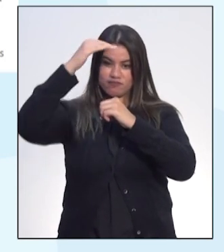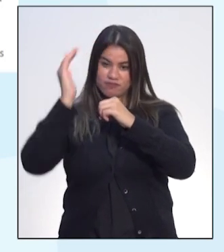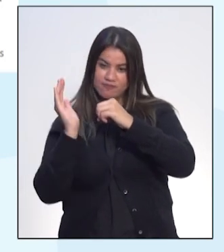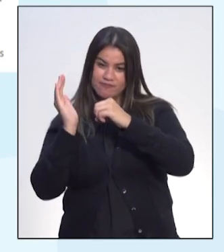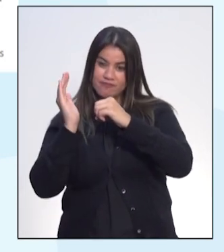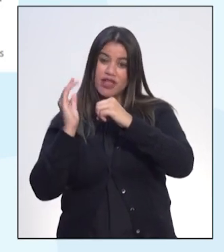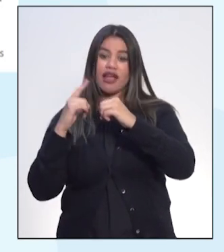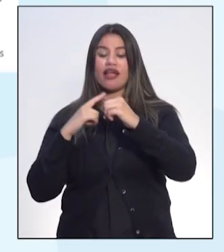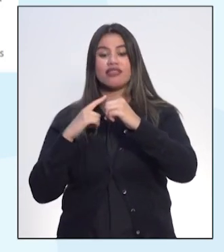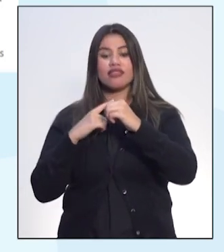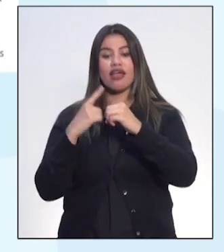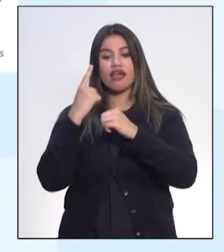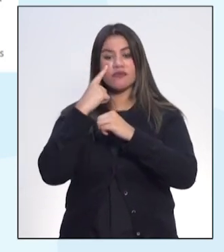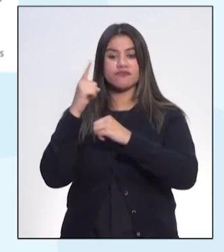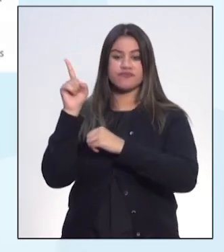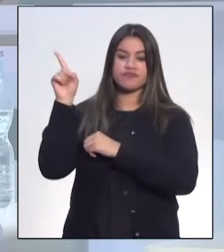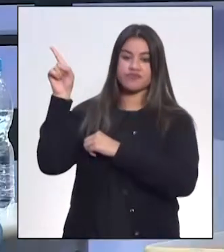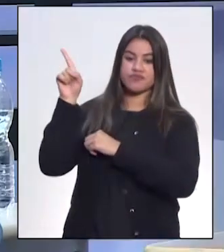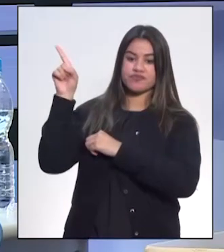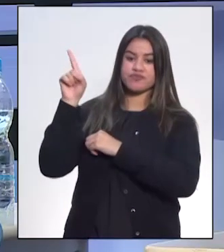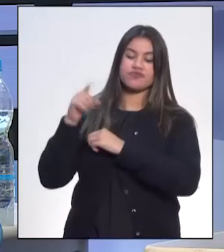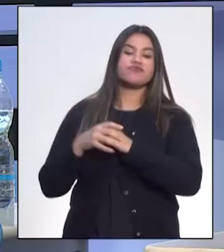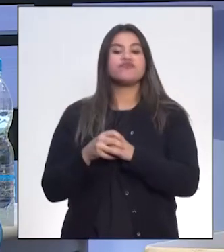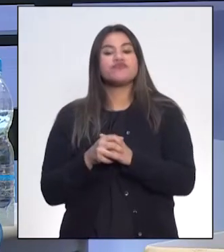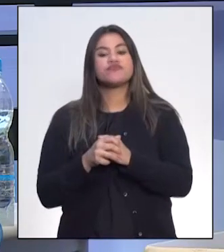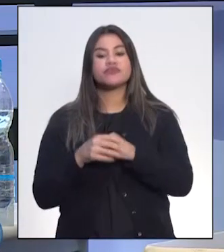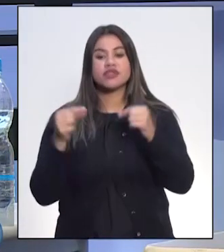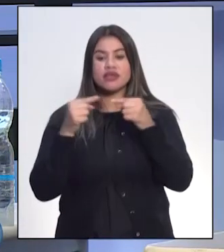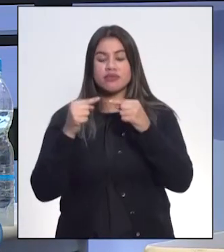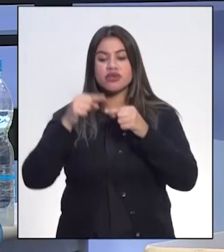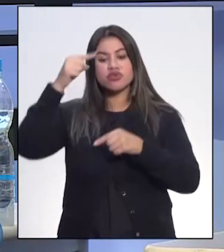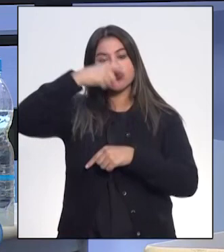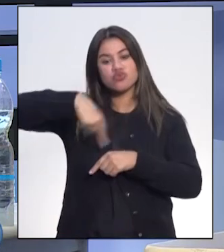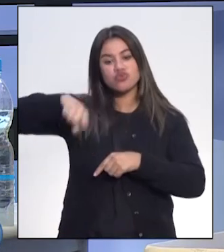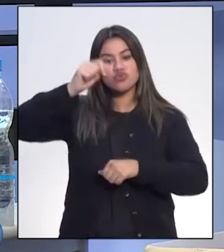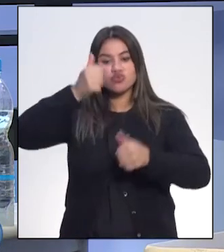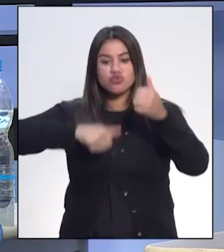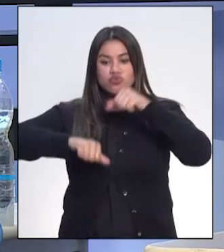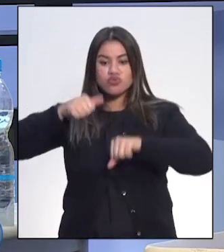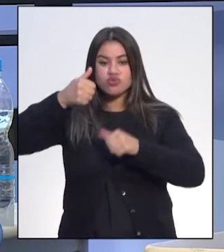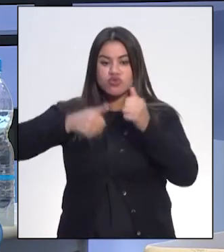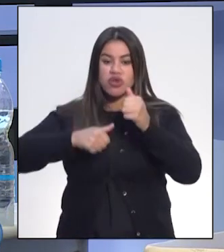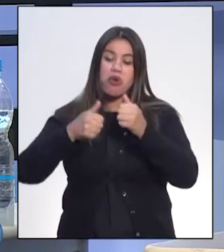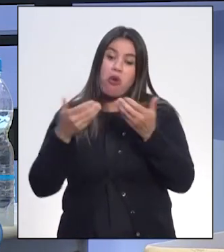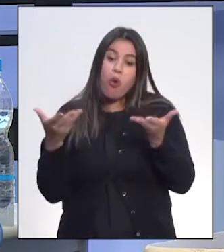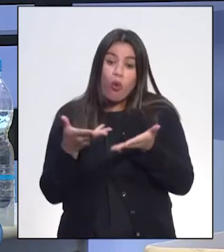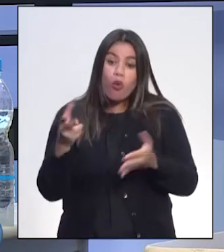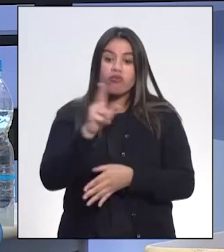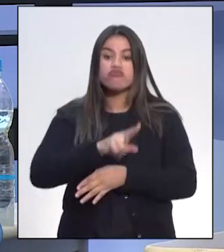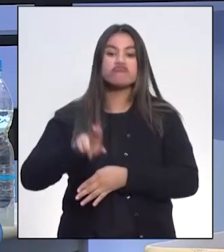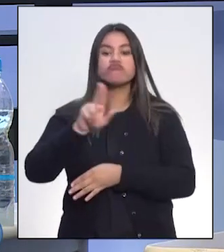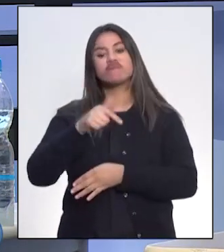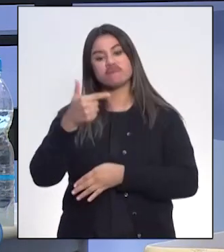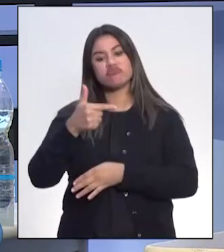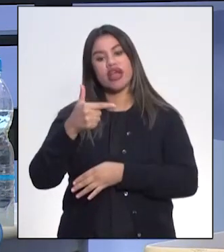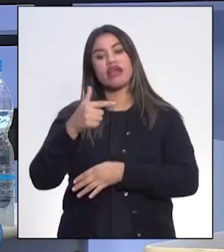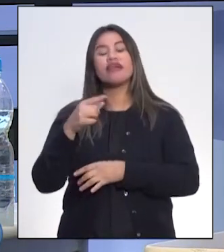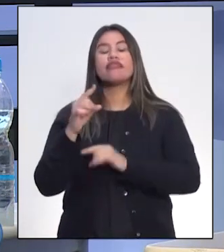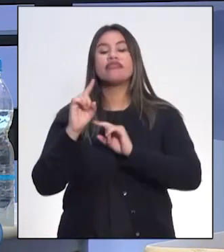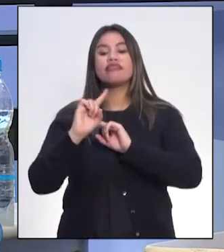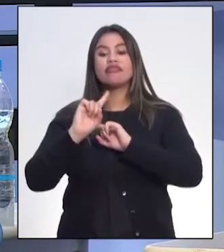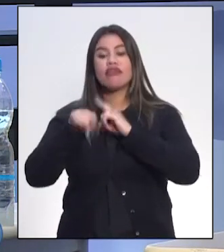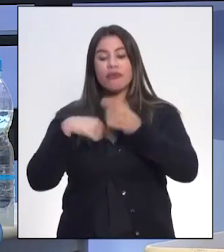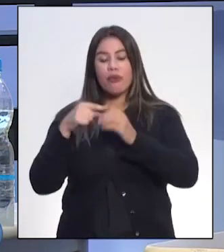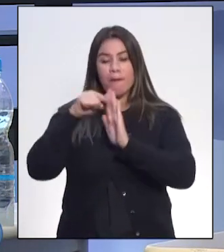mais atuais, complexos, né, que para nós aqui na Química, né, no ensino médio, não vamos usar. Quem for aprofundar um pouquinho mais,